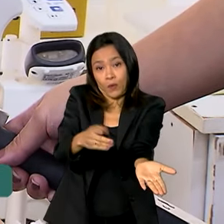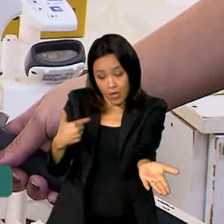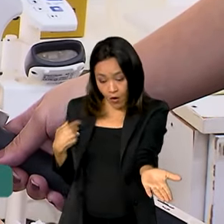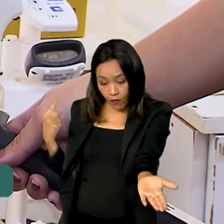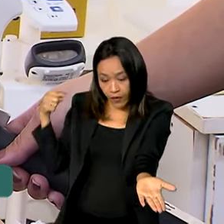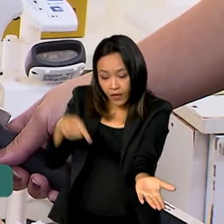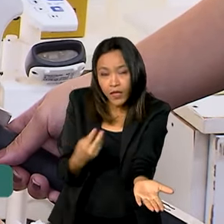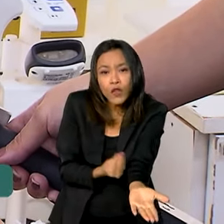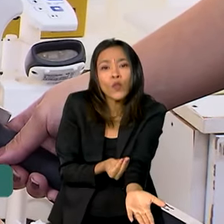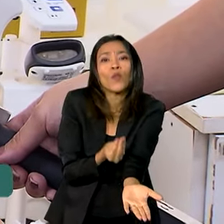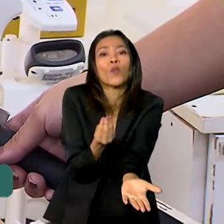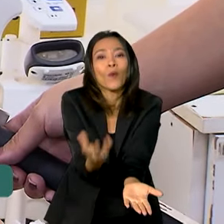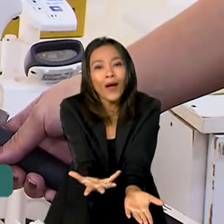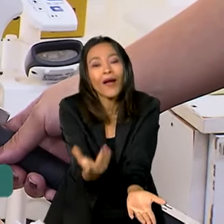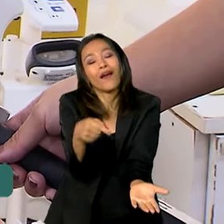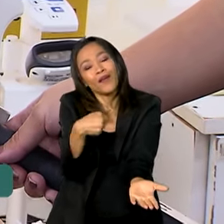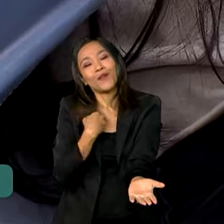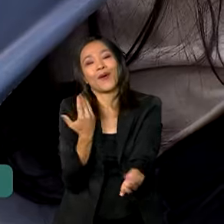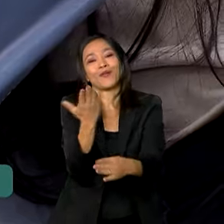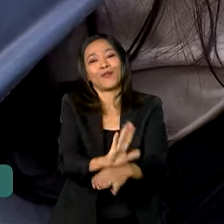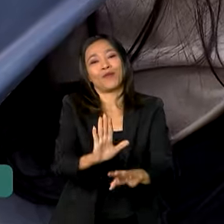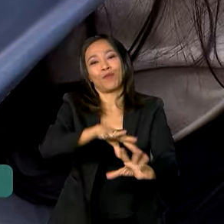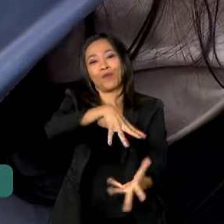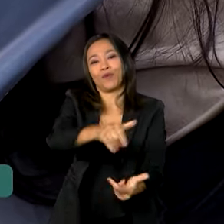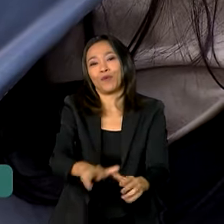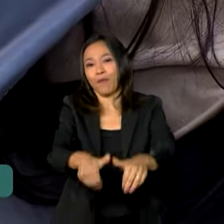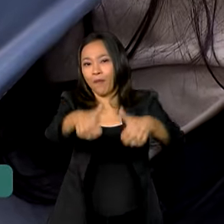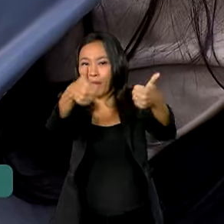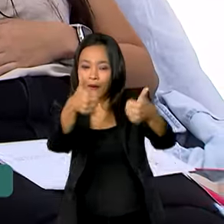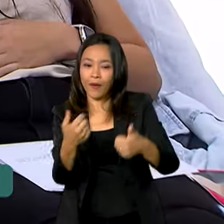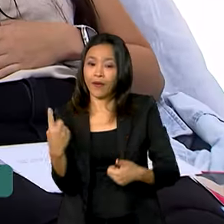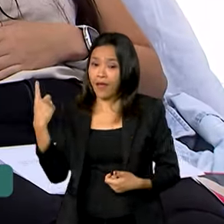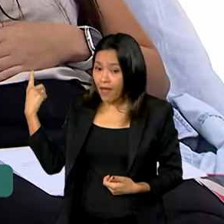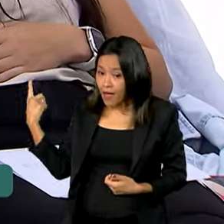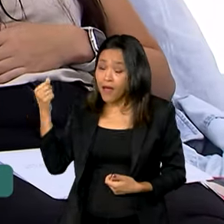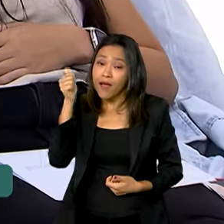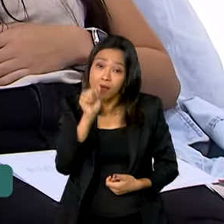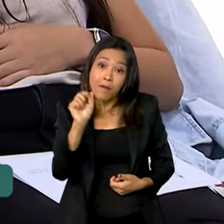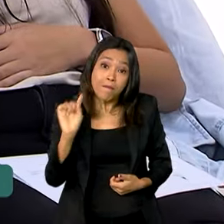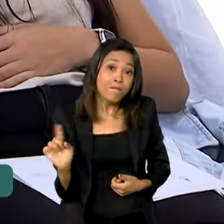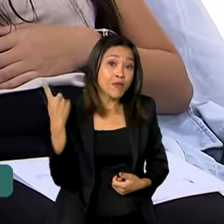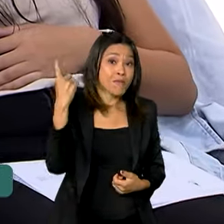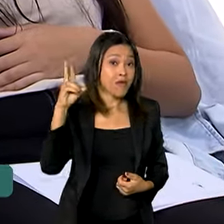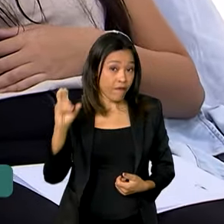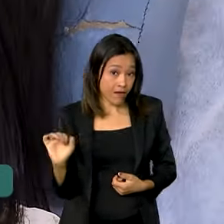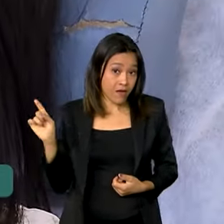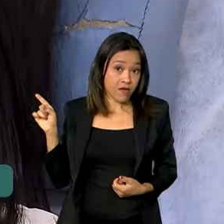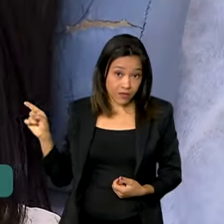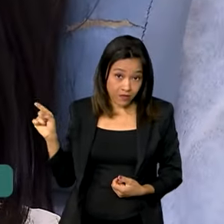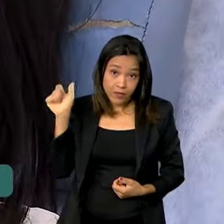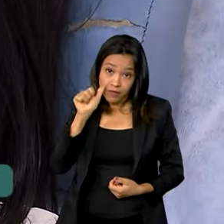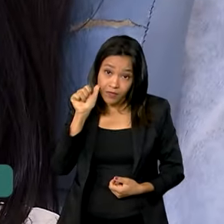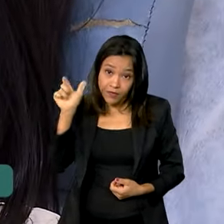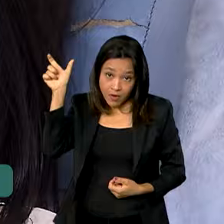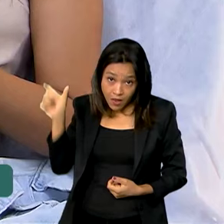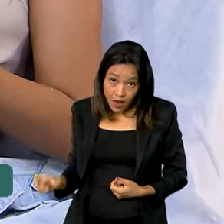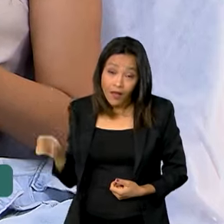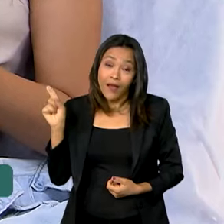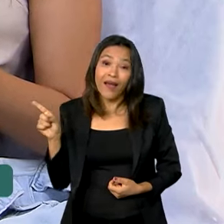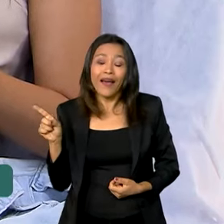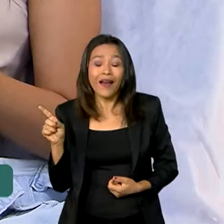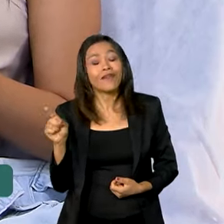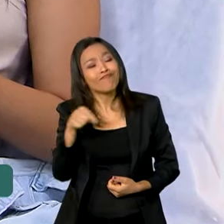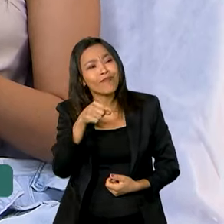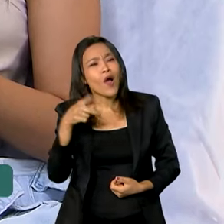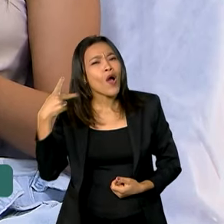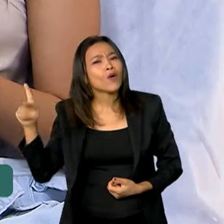a minha parte para contribuir com o mundo melhor. Teve também quem doou pela primeira vez. É o caso da Lisa, que atendeu a uma campanha